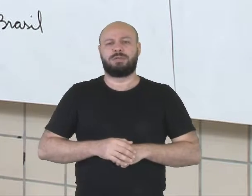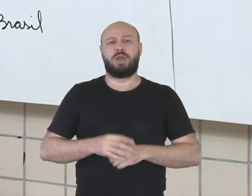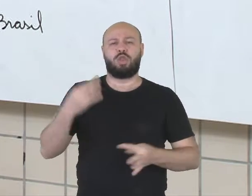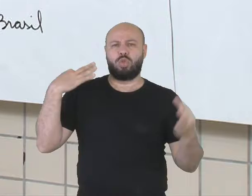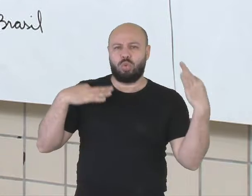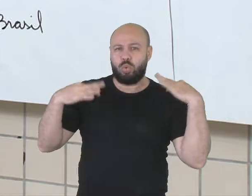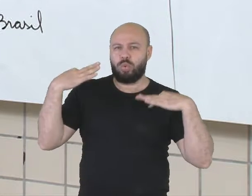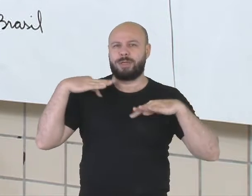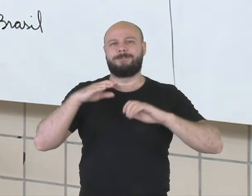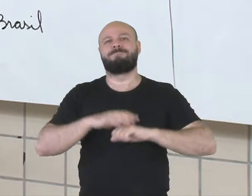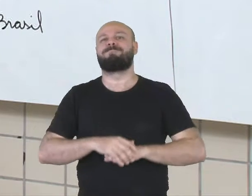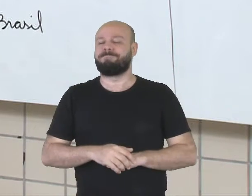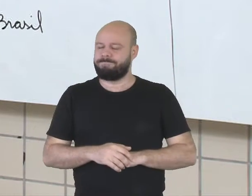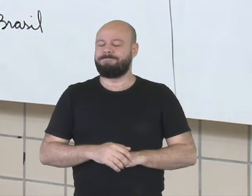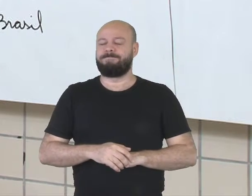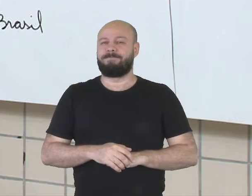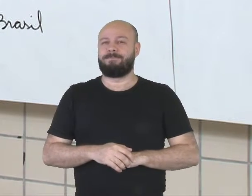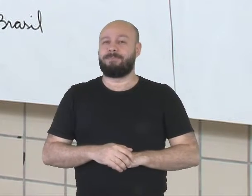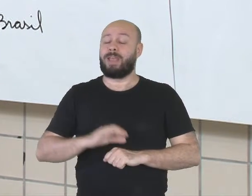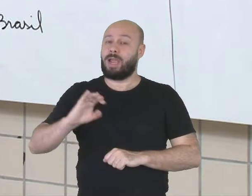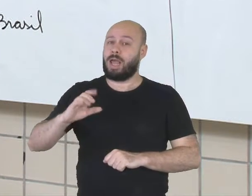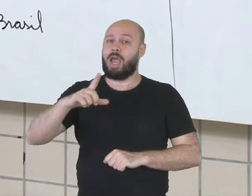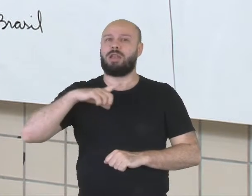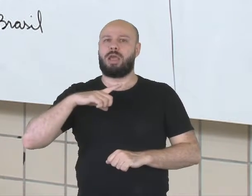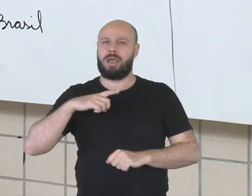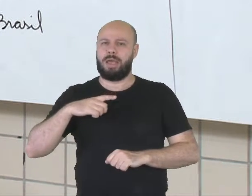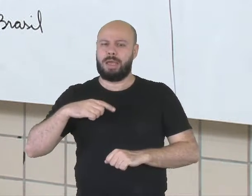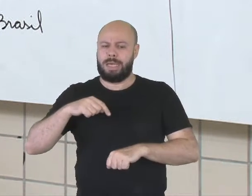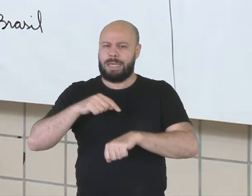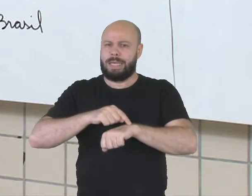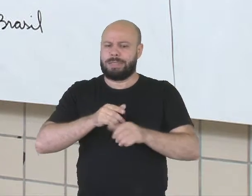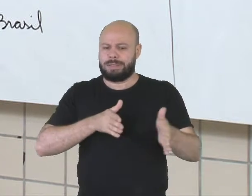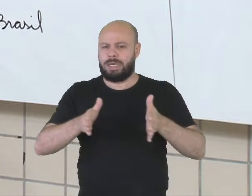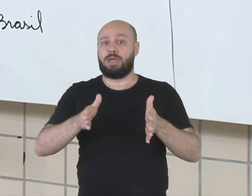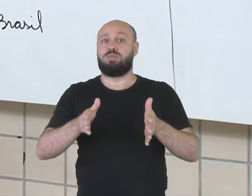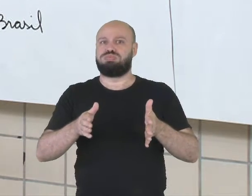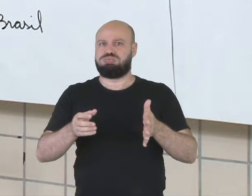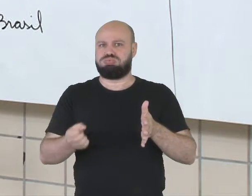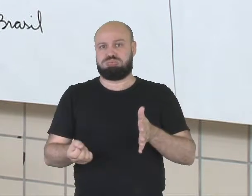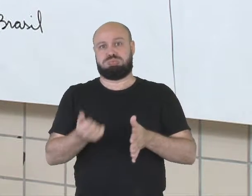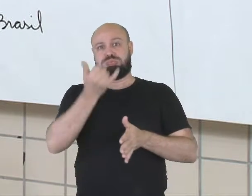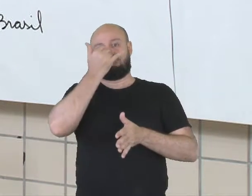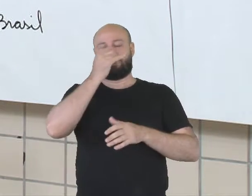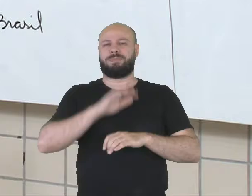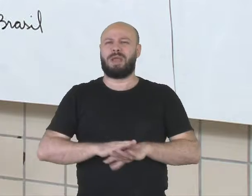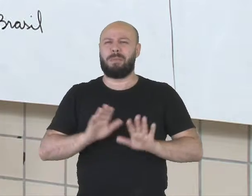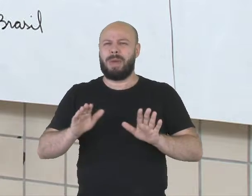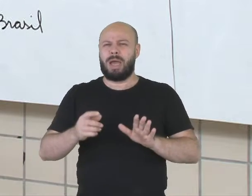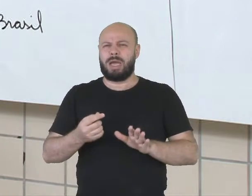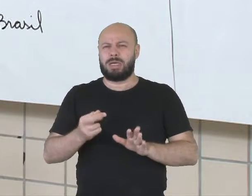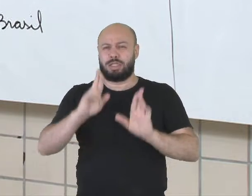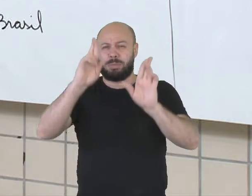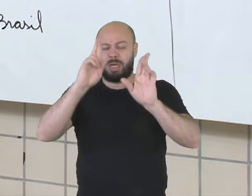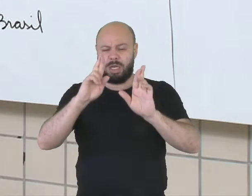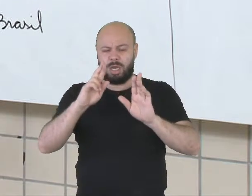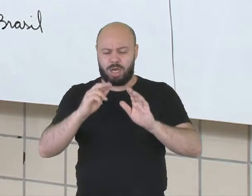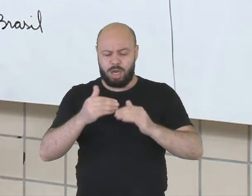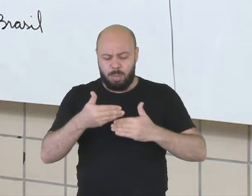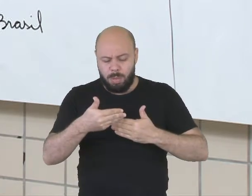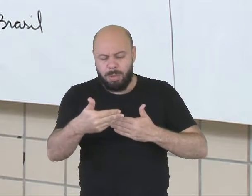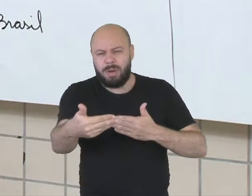turismo, que, claro, tudo foi afetado esse ano, mas a gente espera que nos próximos anos consiga se